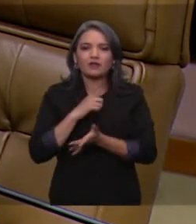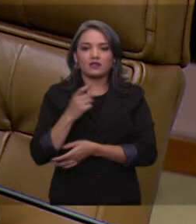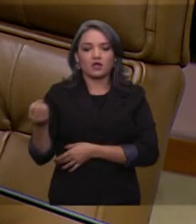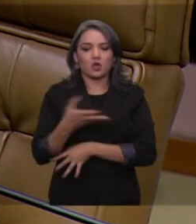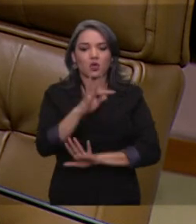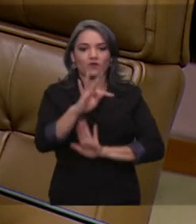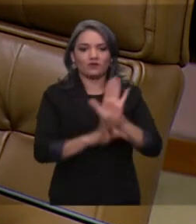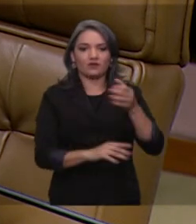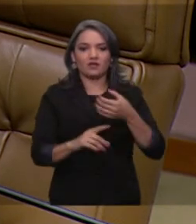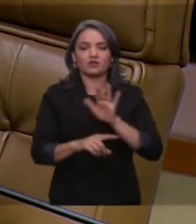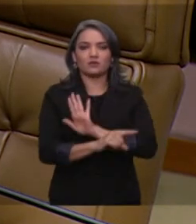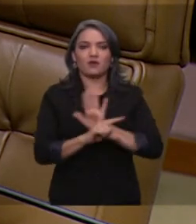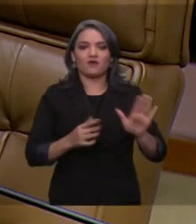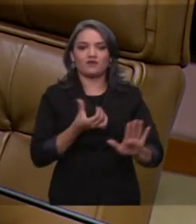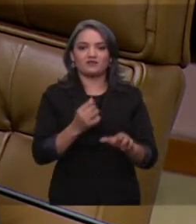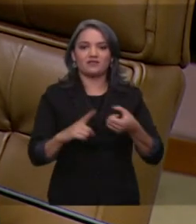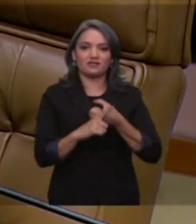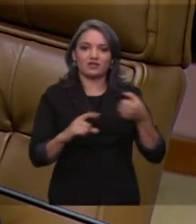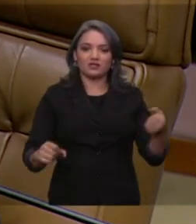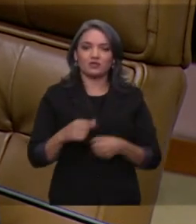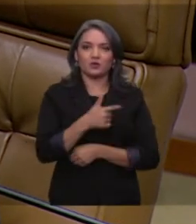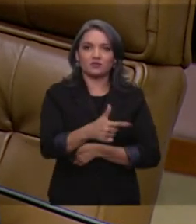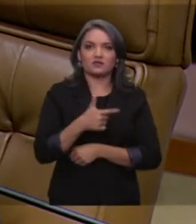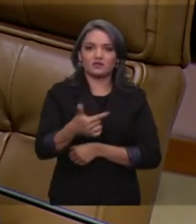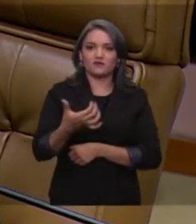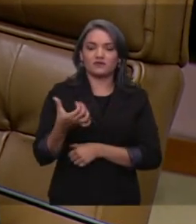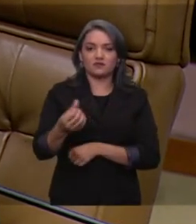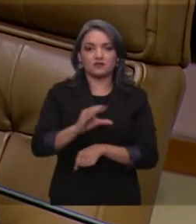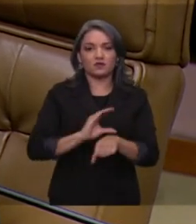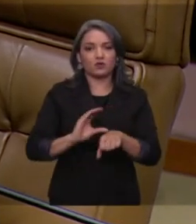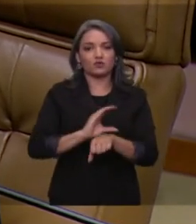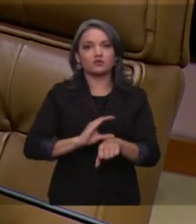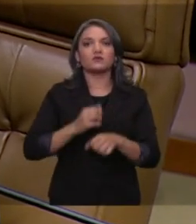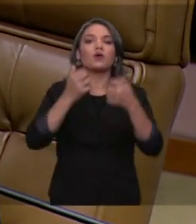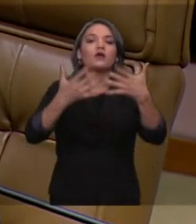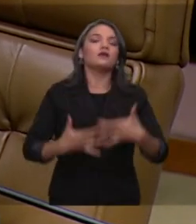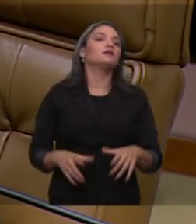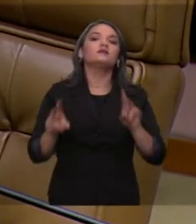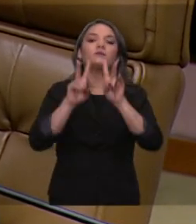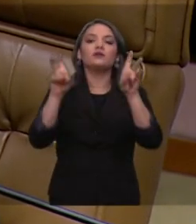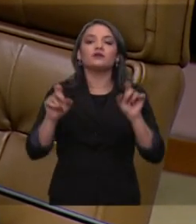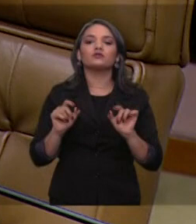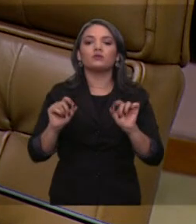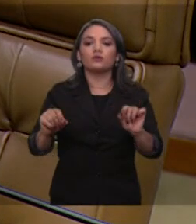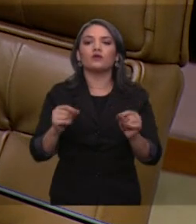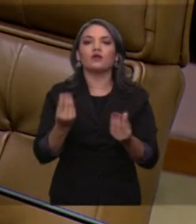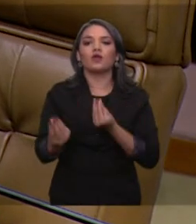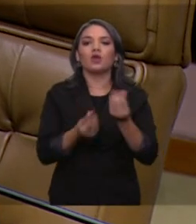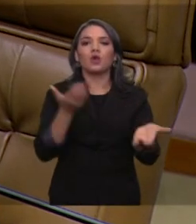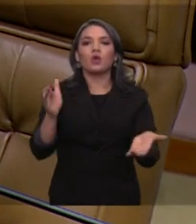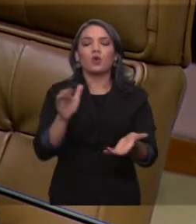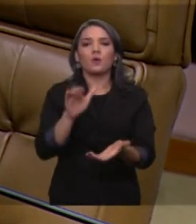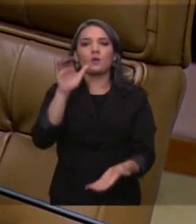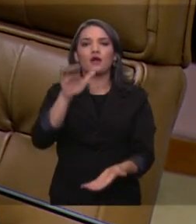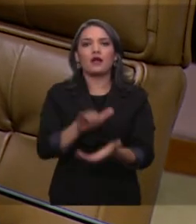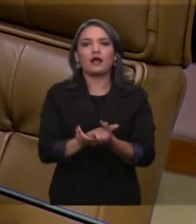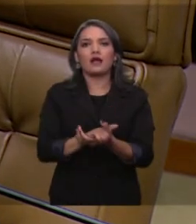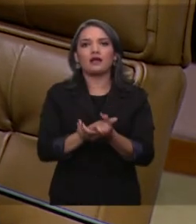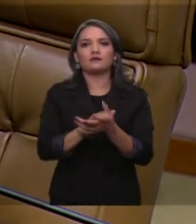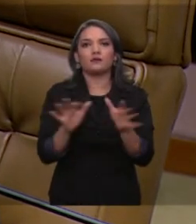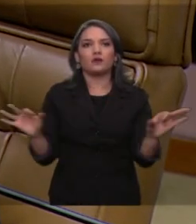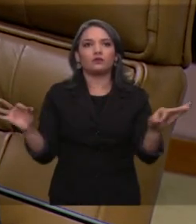parágrafo 6º do artigo 226 da Constituição Federal, que dispõe sobre a dissolubilidade do casamento civil pelo divórcio,